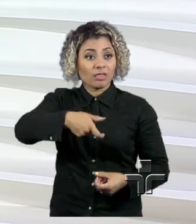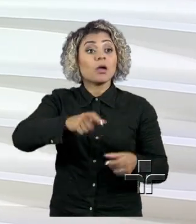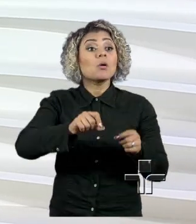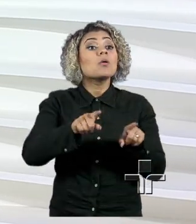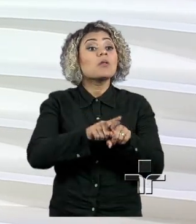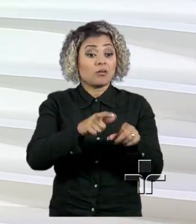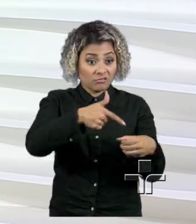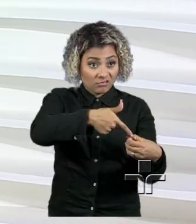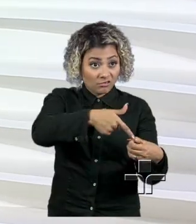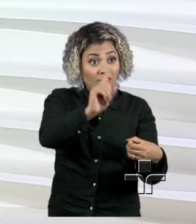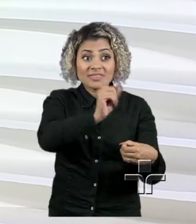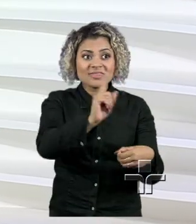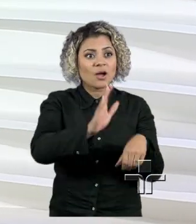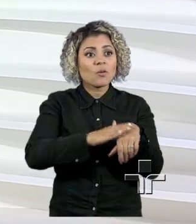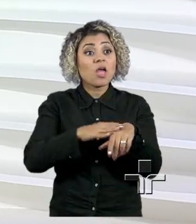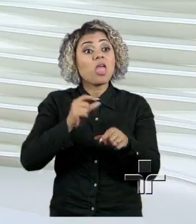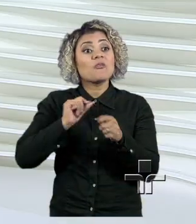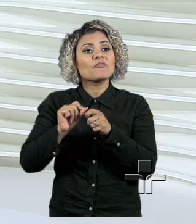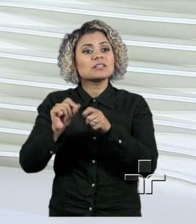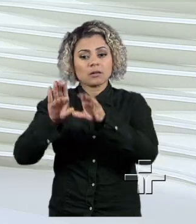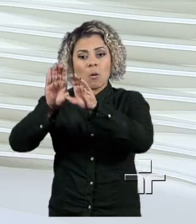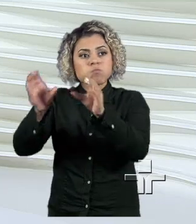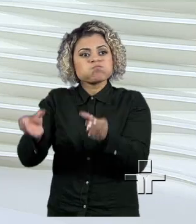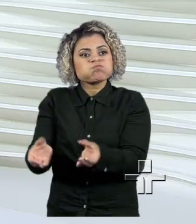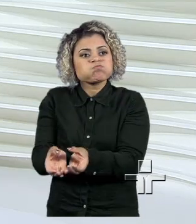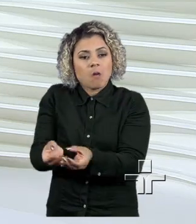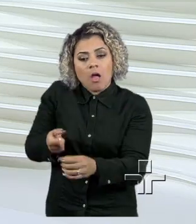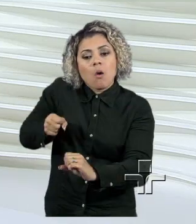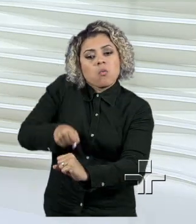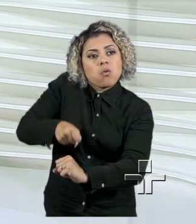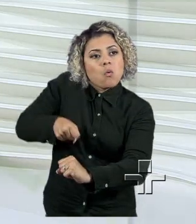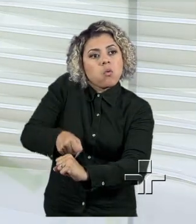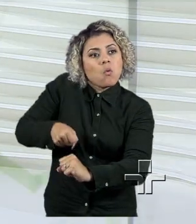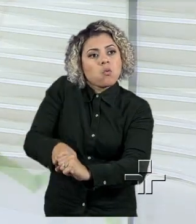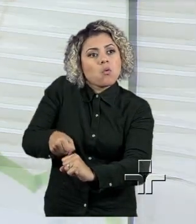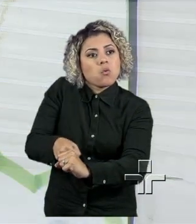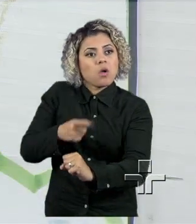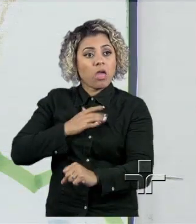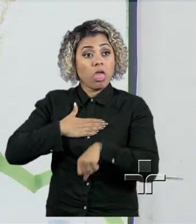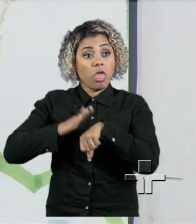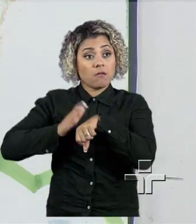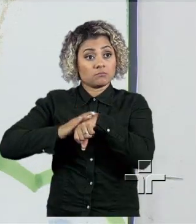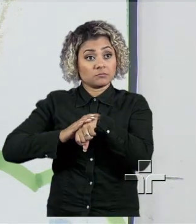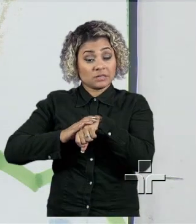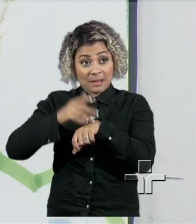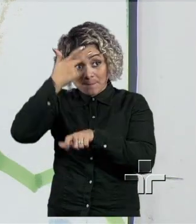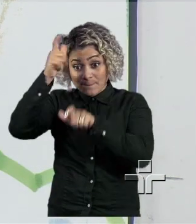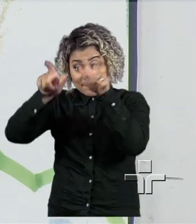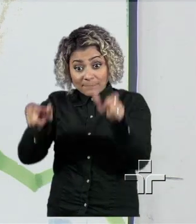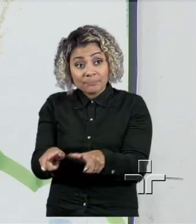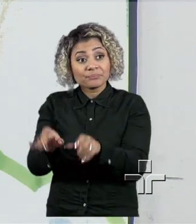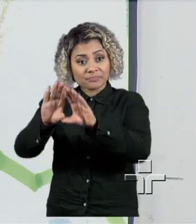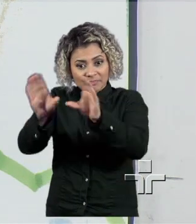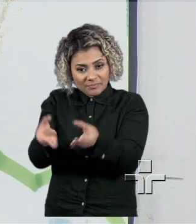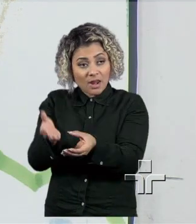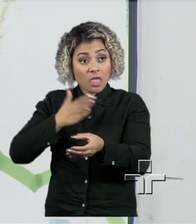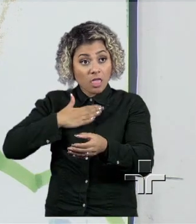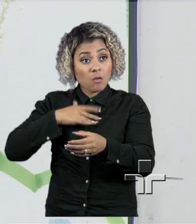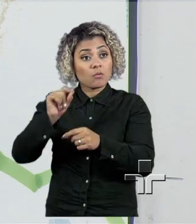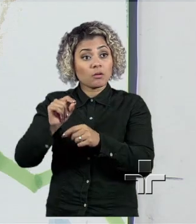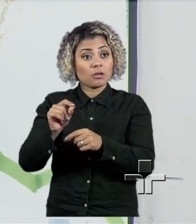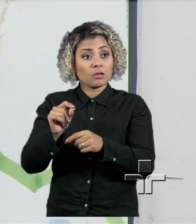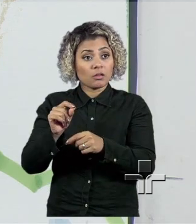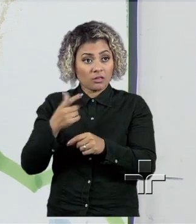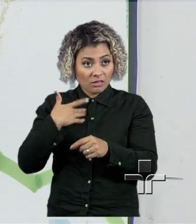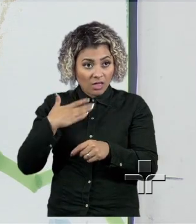pneu, como é que é o nome? Calibrando pneus. E quem calibra pneus, Andréa, vive de